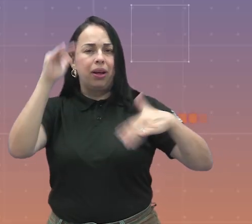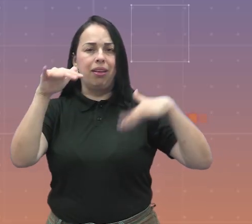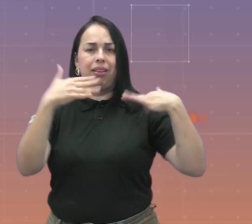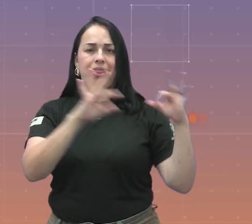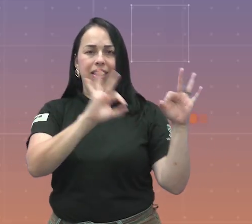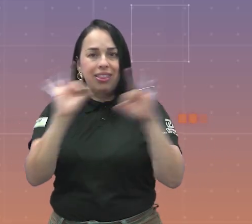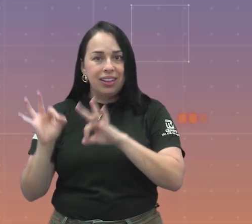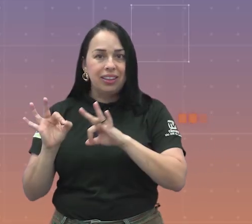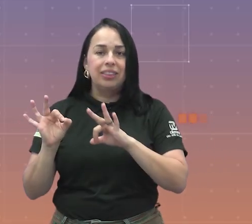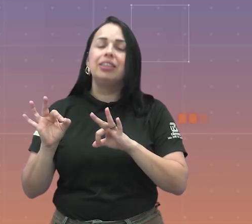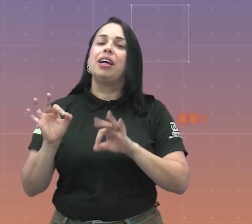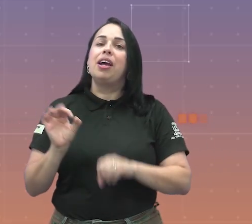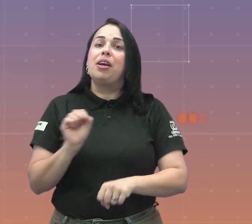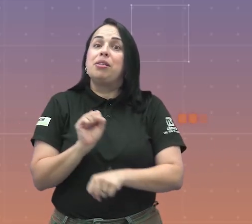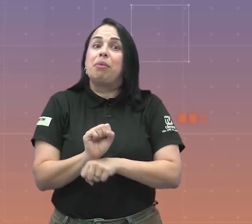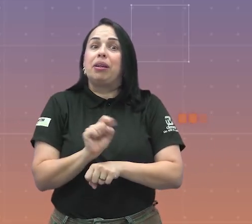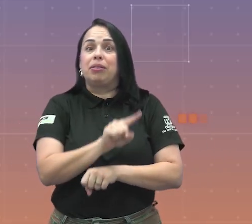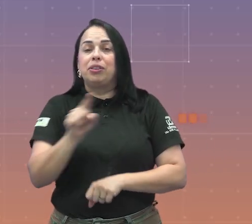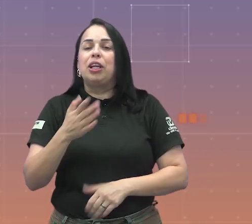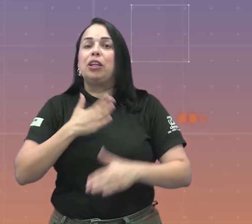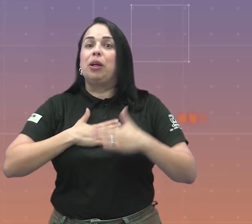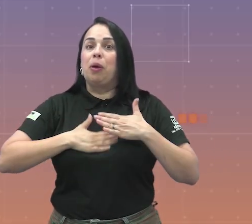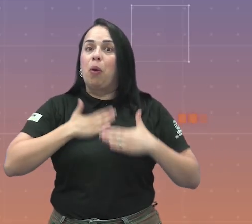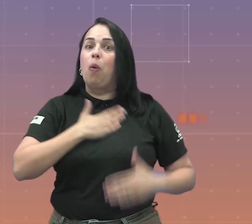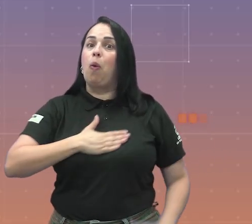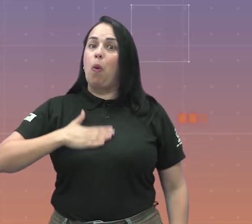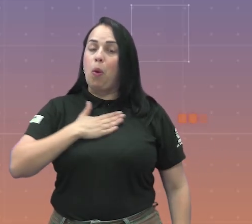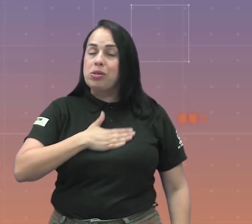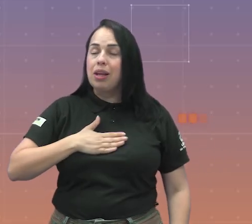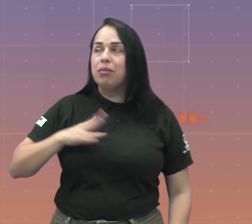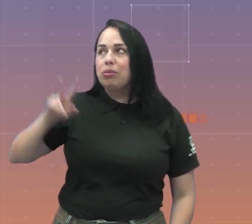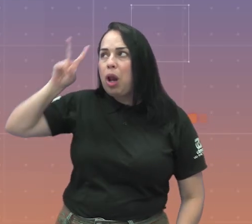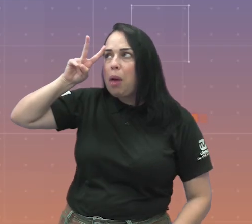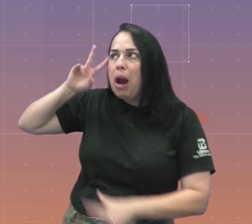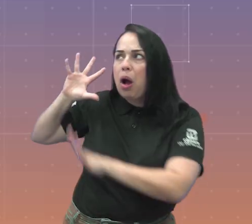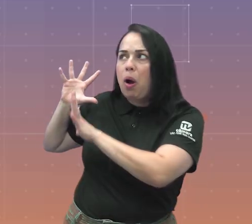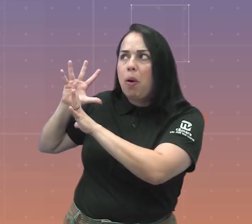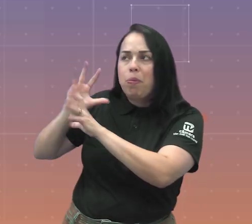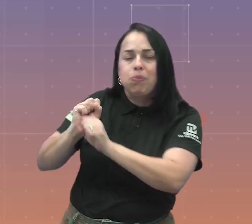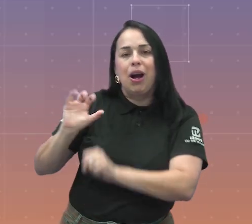@tvcâmara_sjc. Obrigada pela sua companhia. Espero que tenha gostado de relembrar